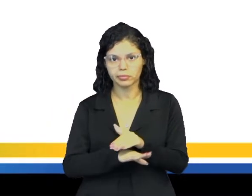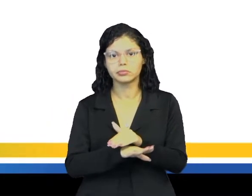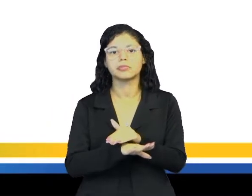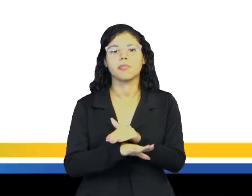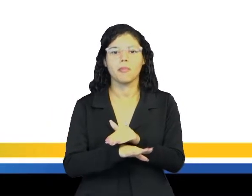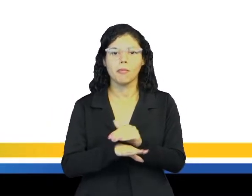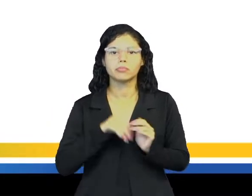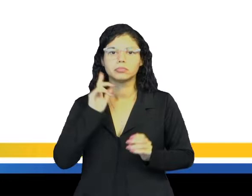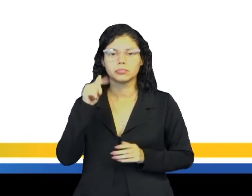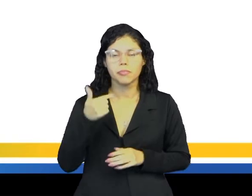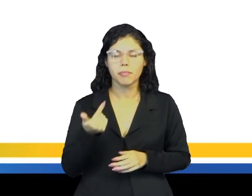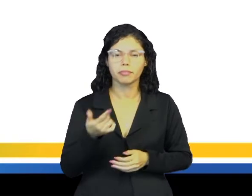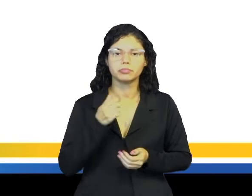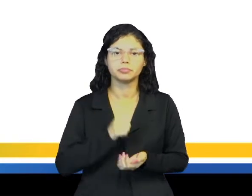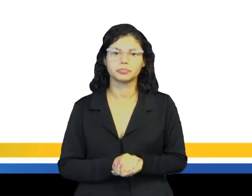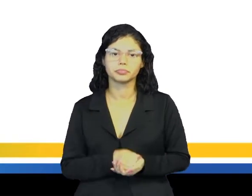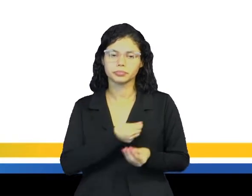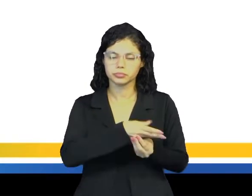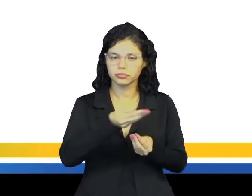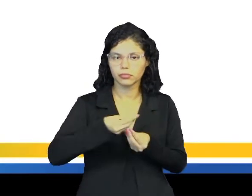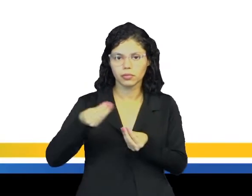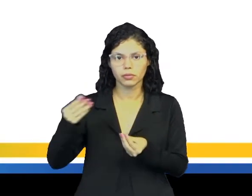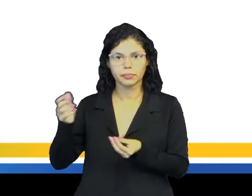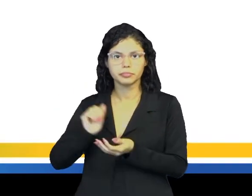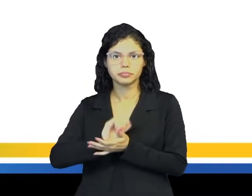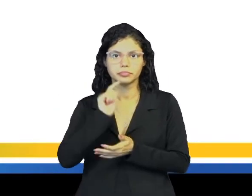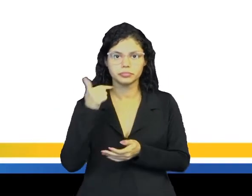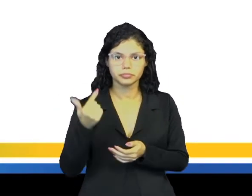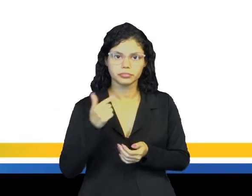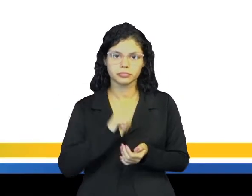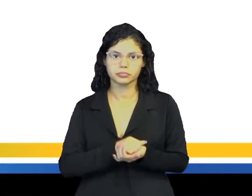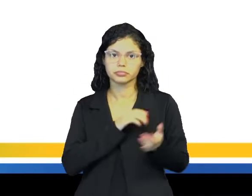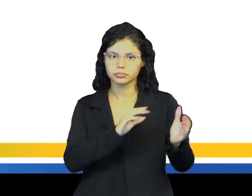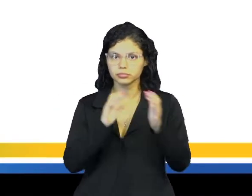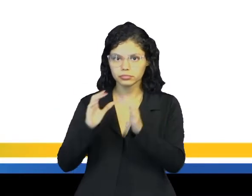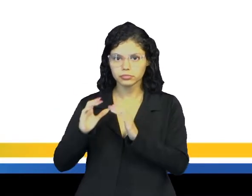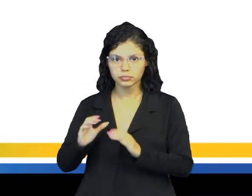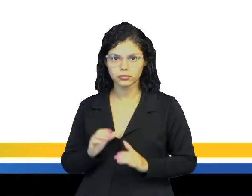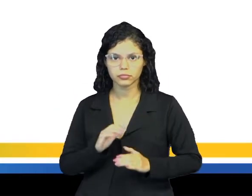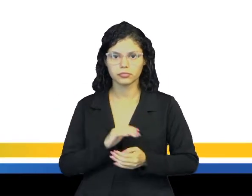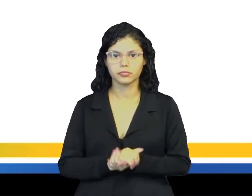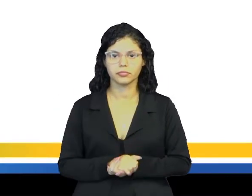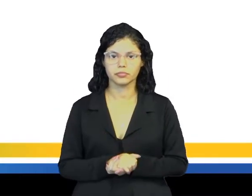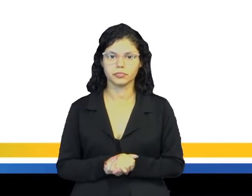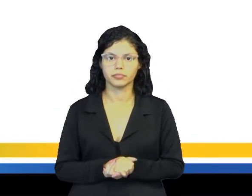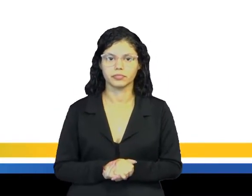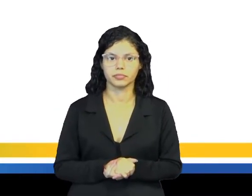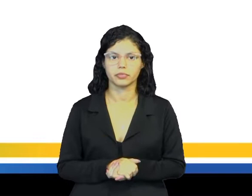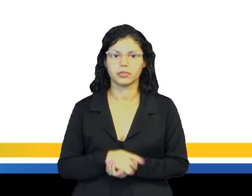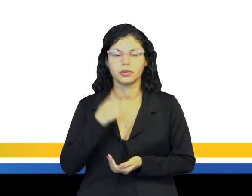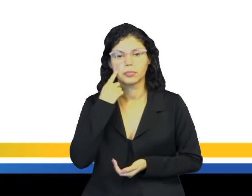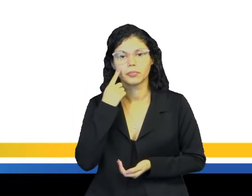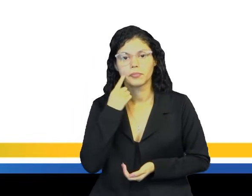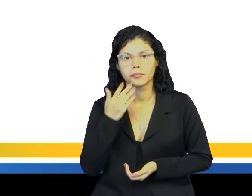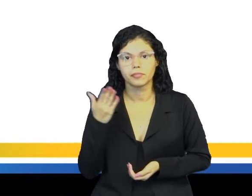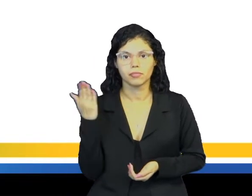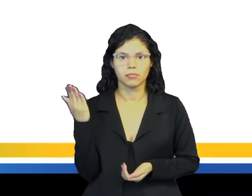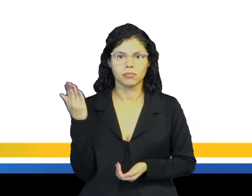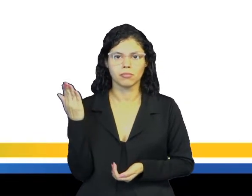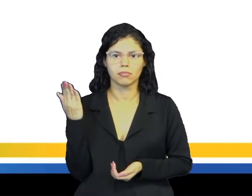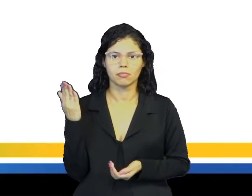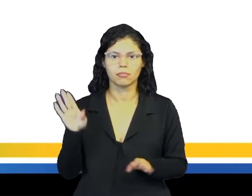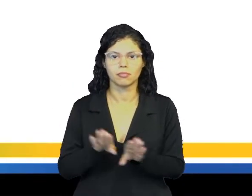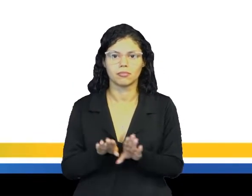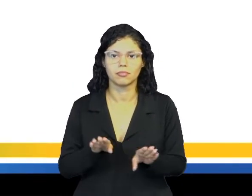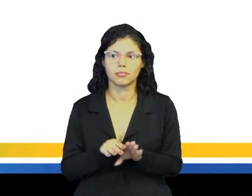estação, para depois, então, ser distribuída para o reservatório dos bairros. Observando também o gráfico, nós podemos